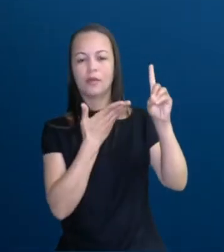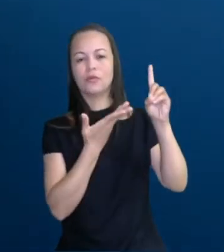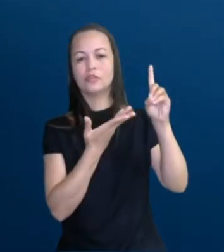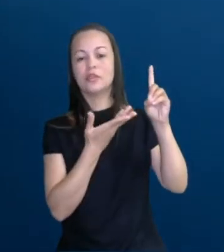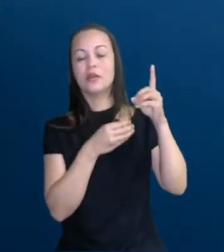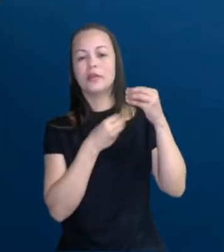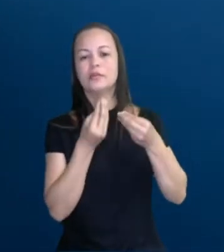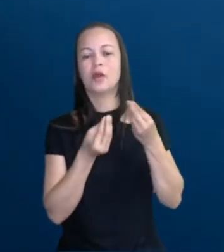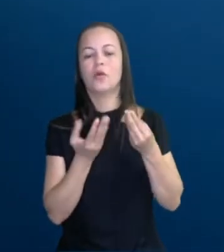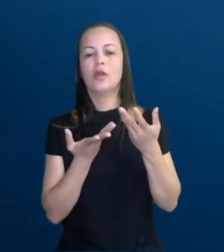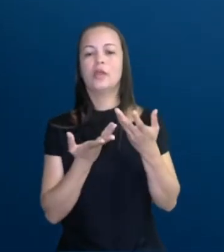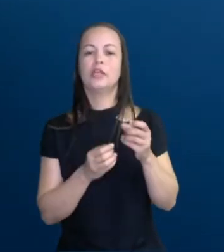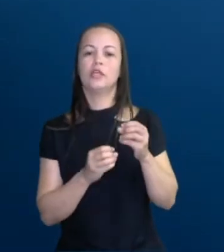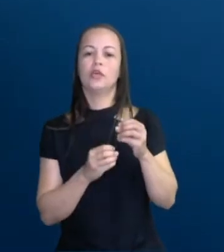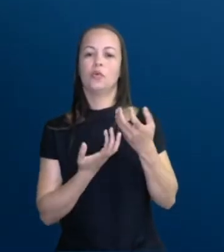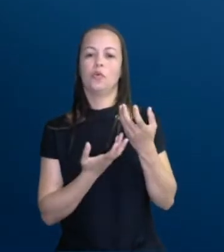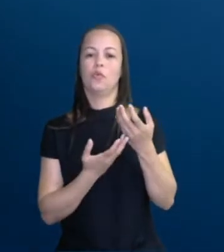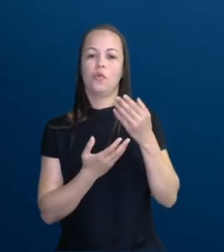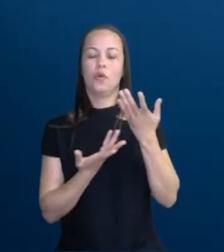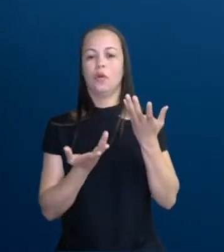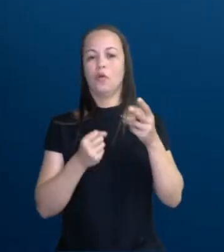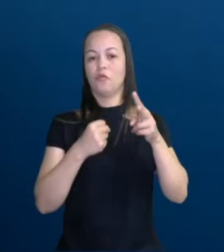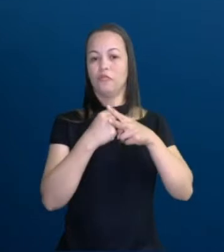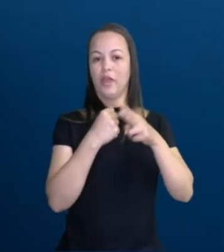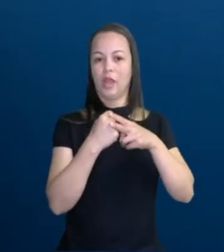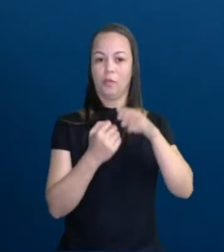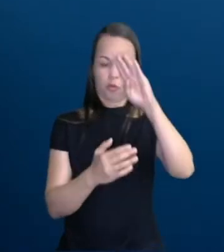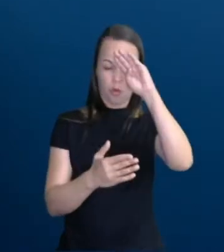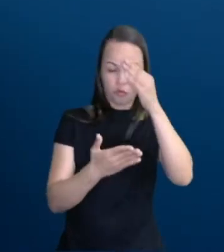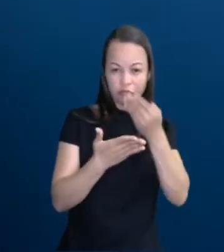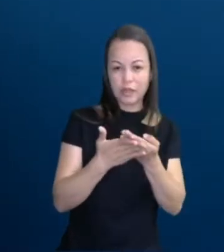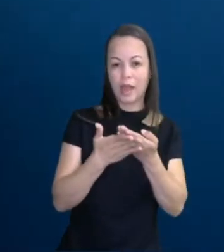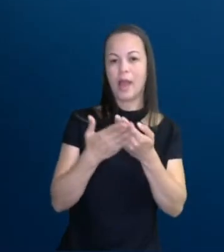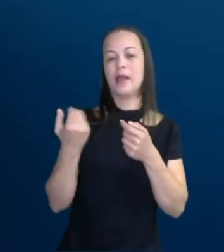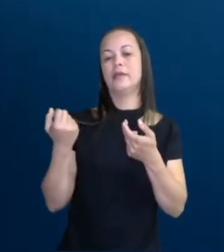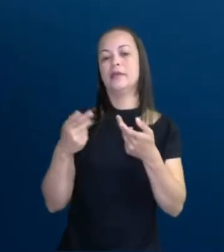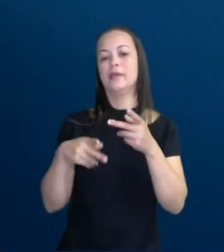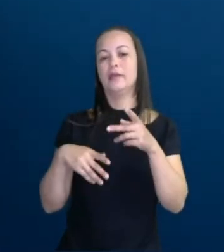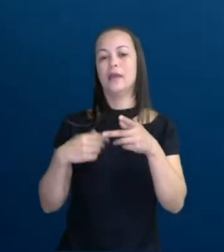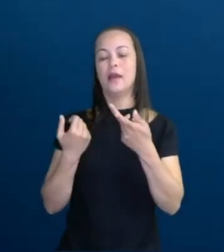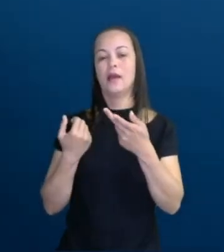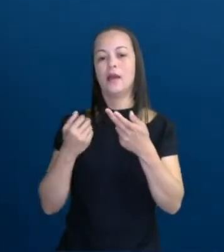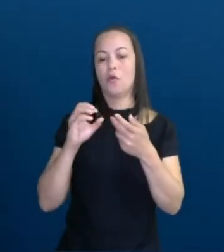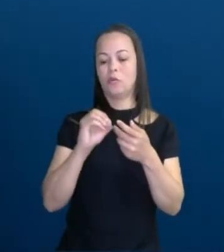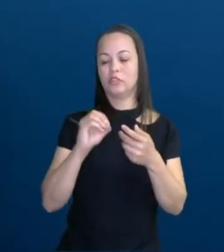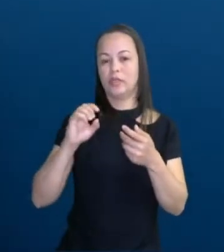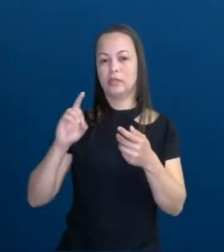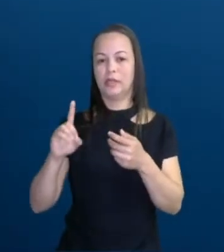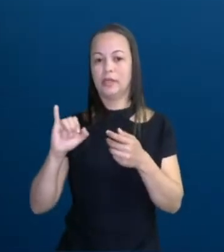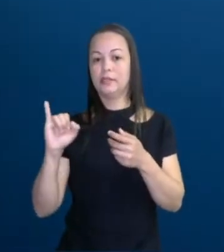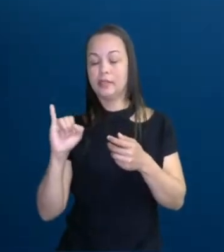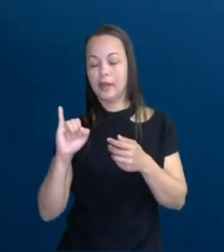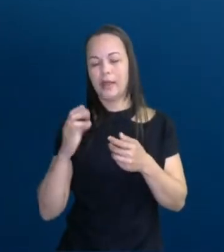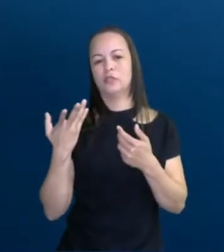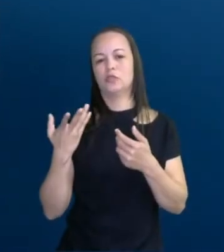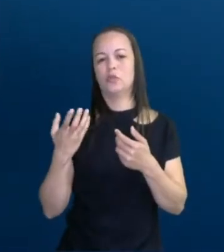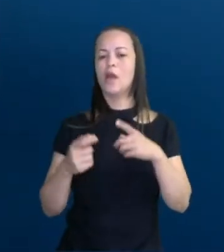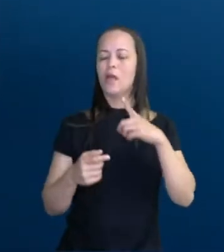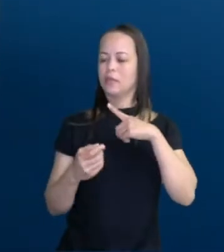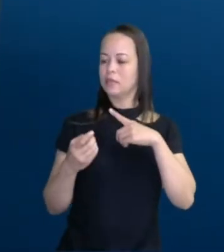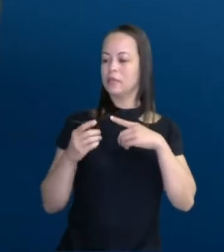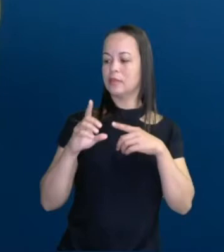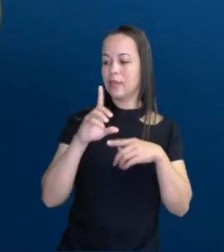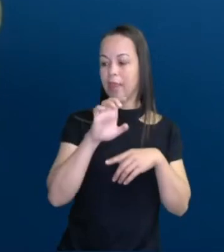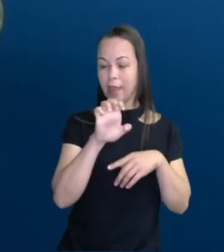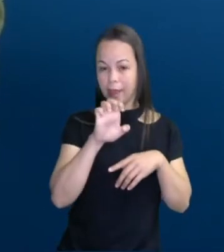confiar e o objeto indireto Deus aparece a preposição em. Pensamos. Quem pensa,